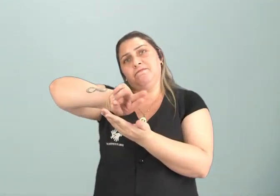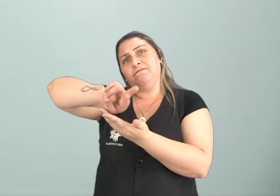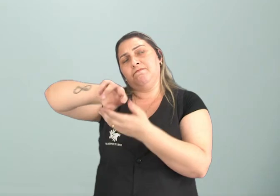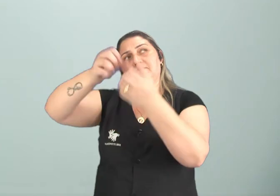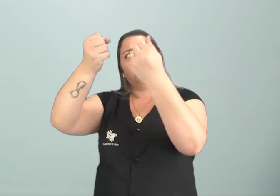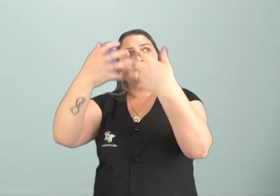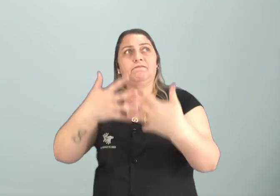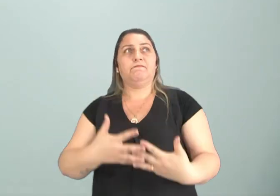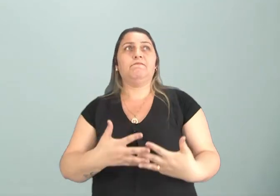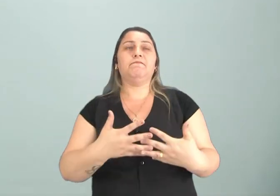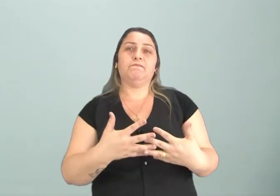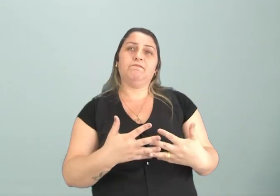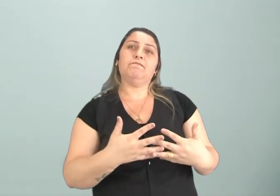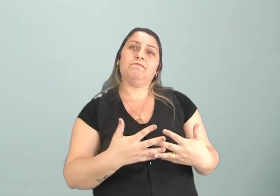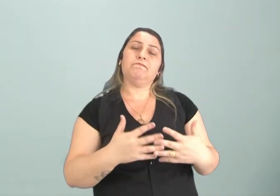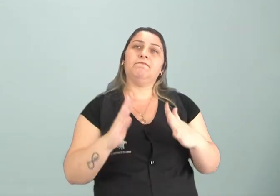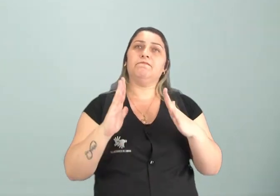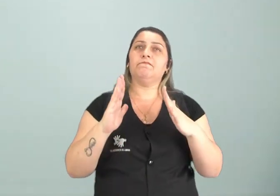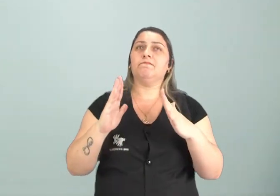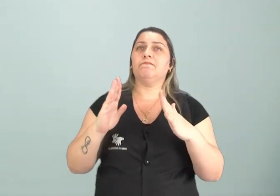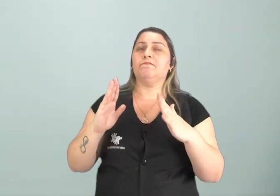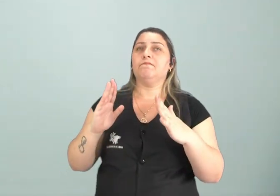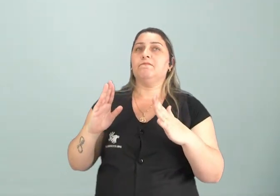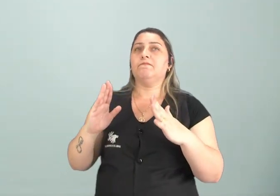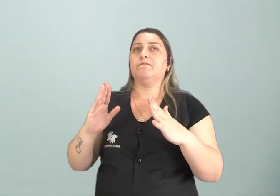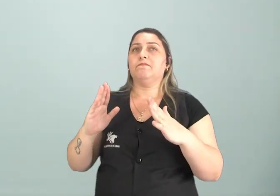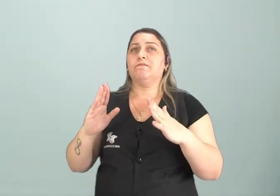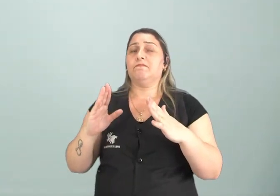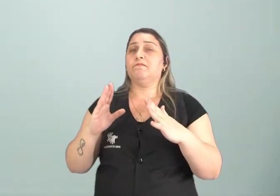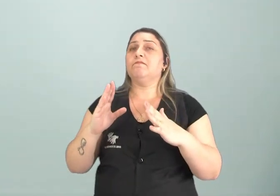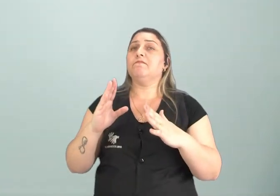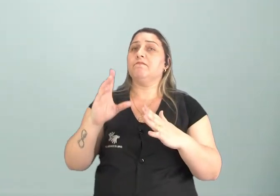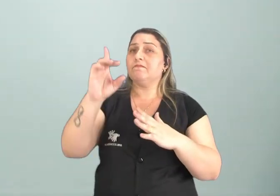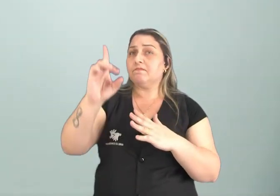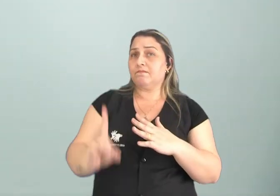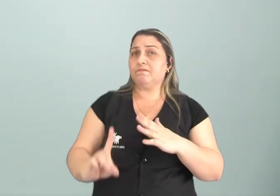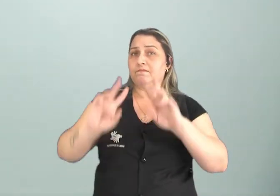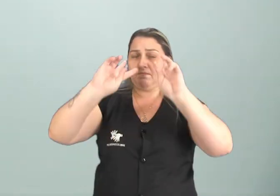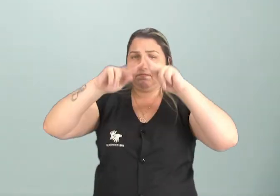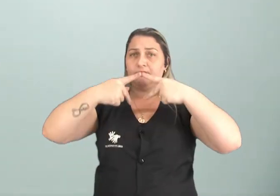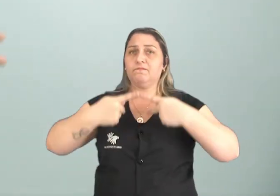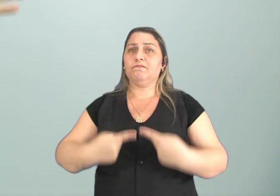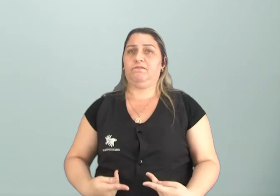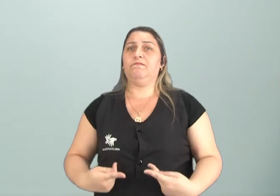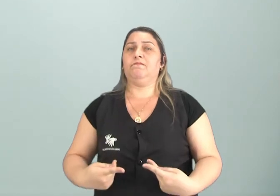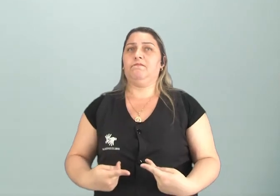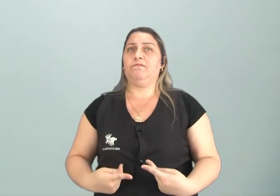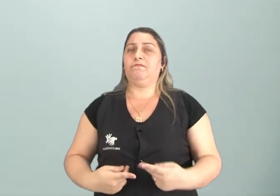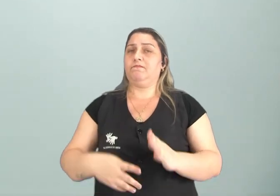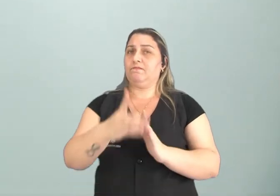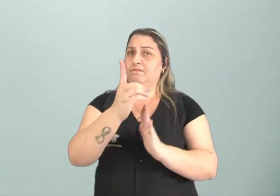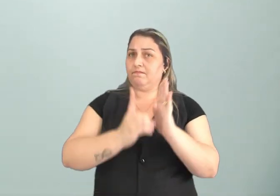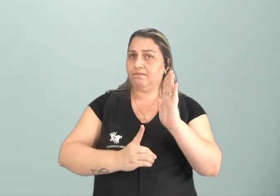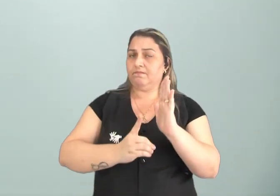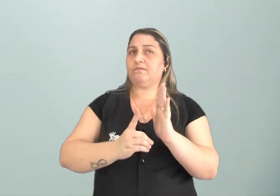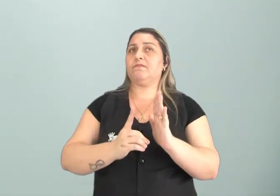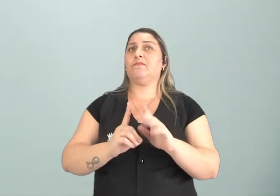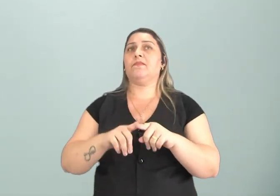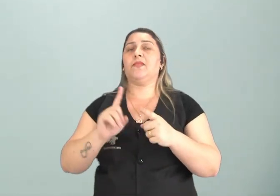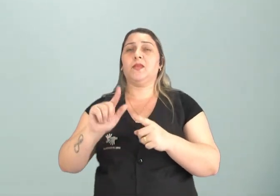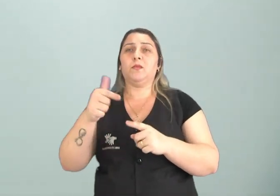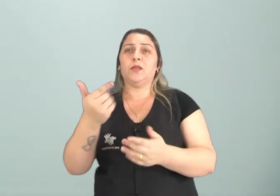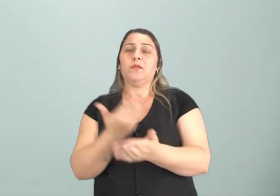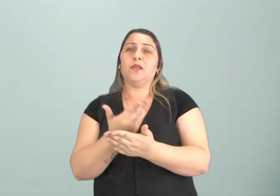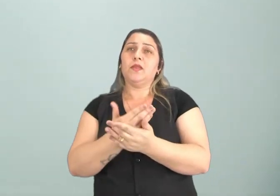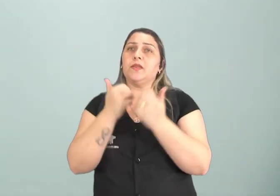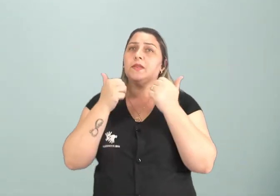declarações que a ONU vai criar, principalmente a Declaração Universal dos Direitos Humanos, que é uma declaração importantíssima, mas que a gente vai analisar numa próxima